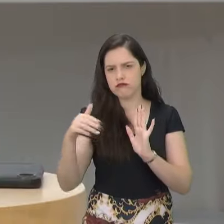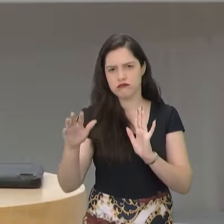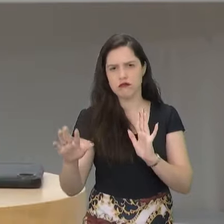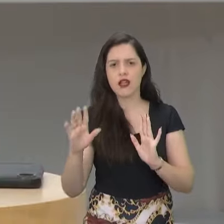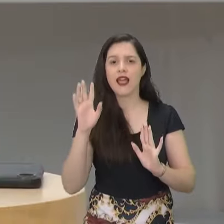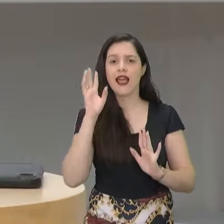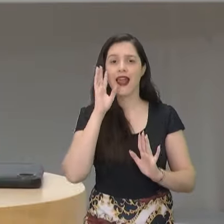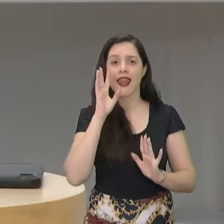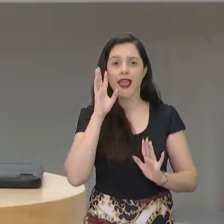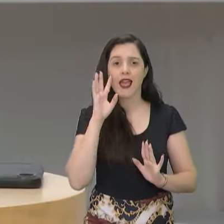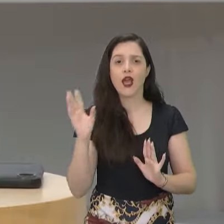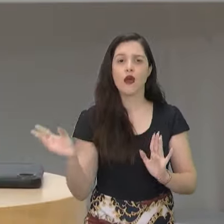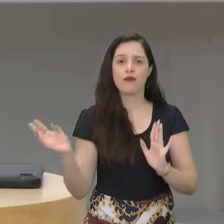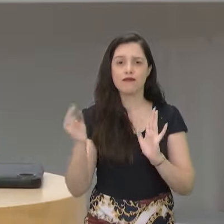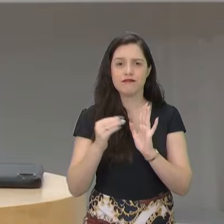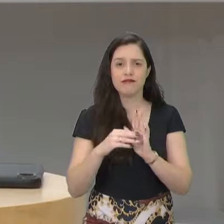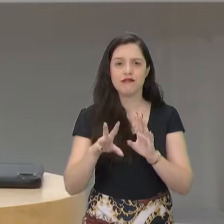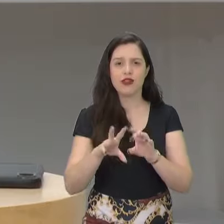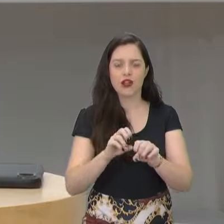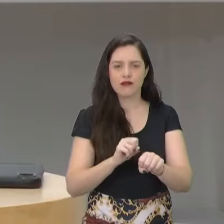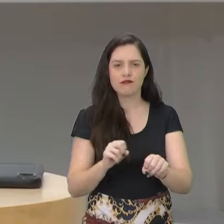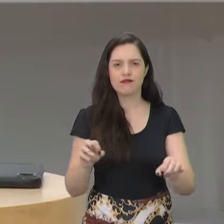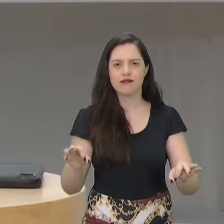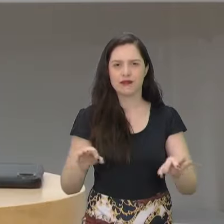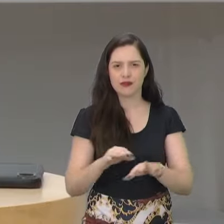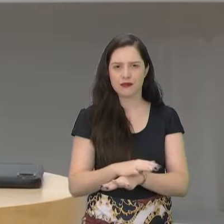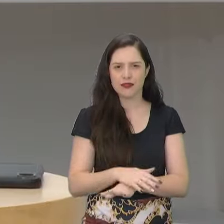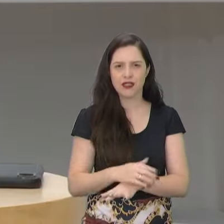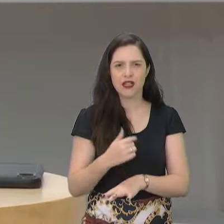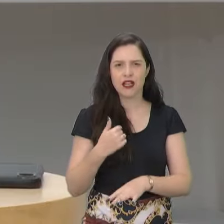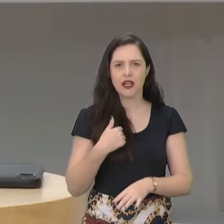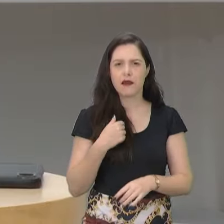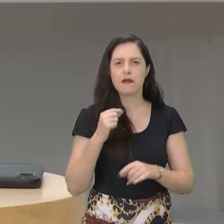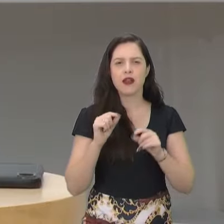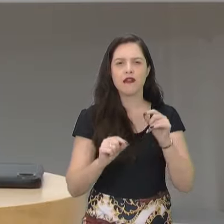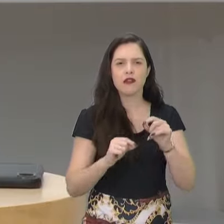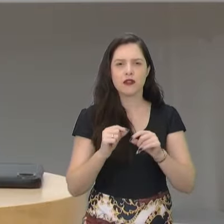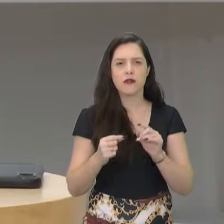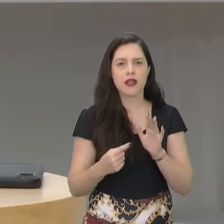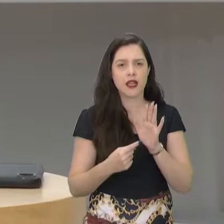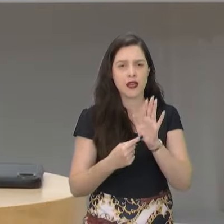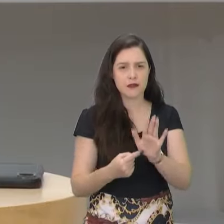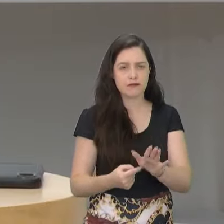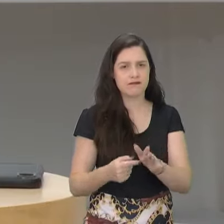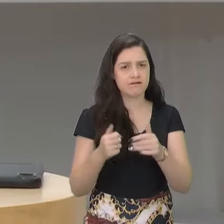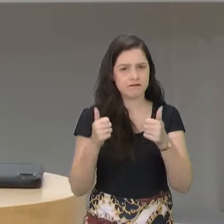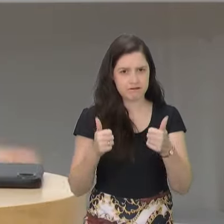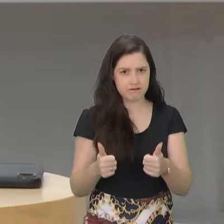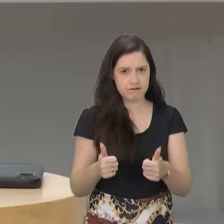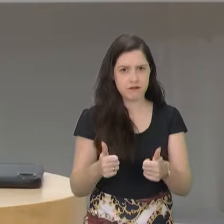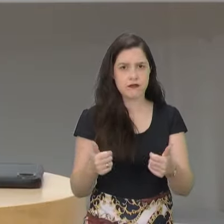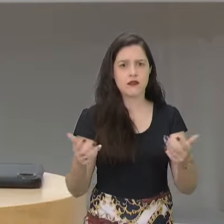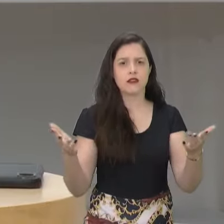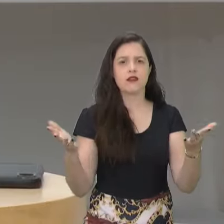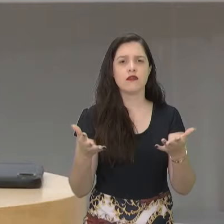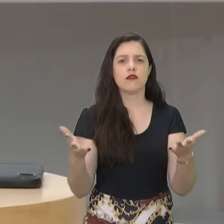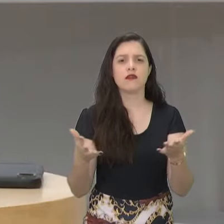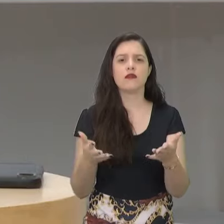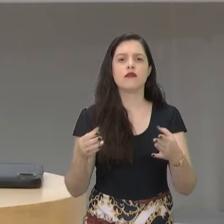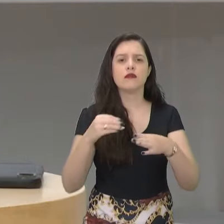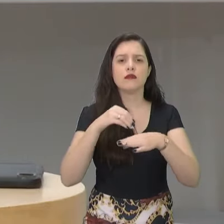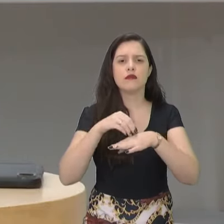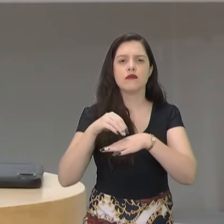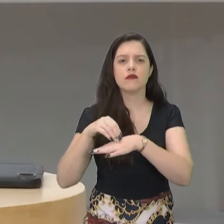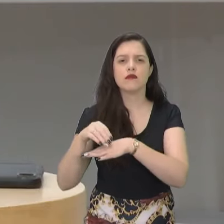legal vocês depois da formação, né, conversarem em pares para ver o que é mais relevante, certo? E agora a gente vai passar então para